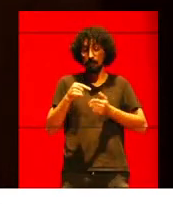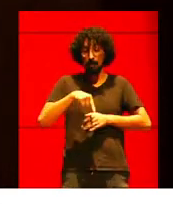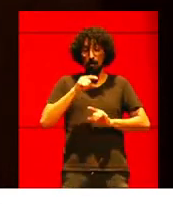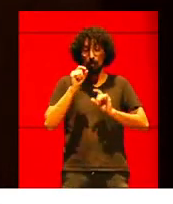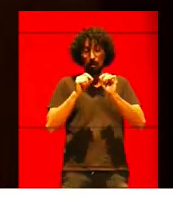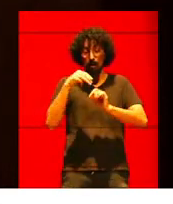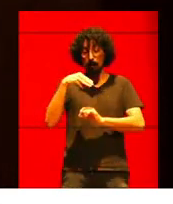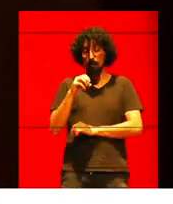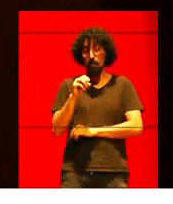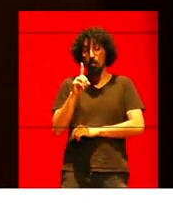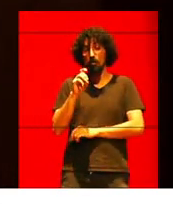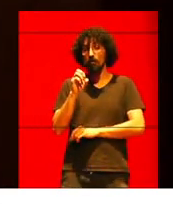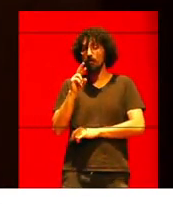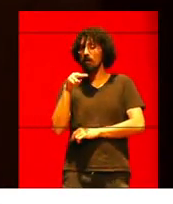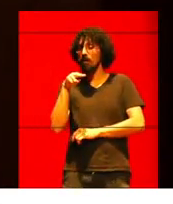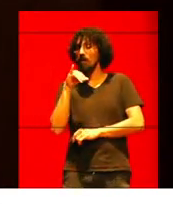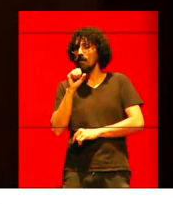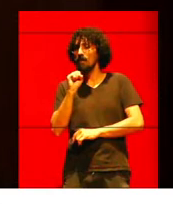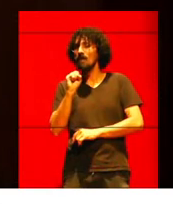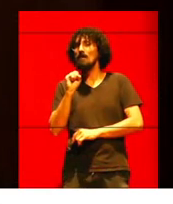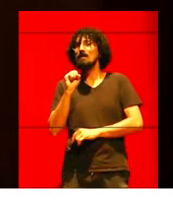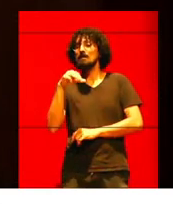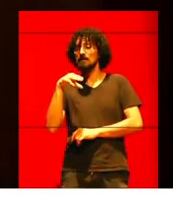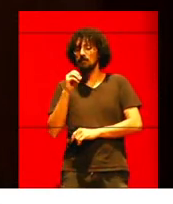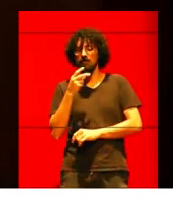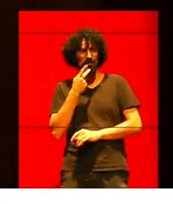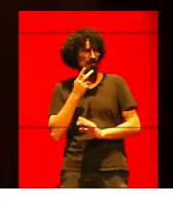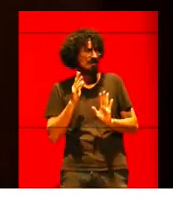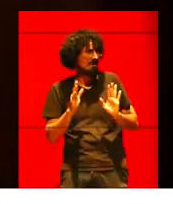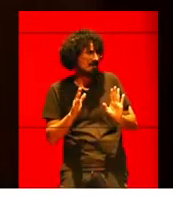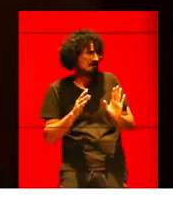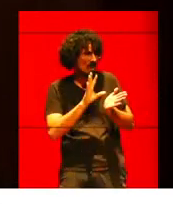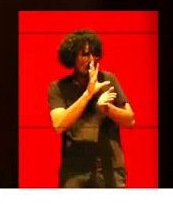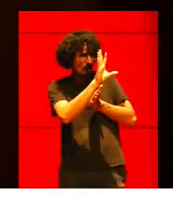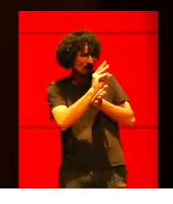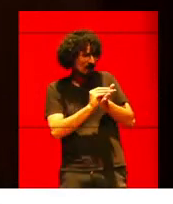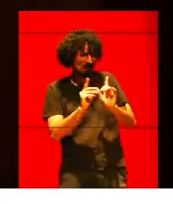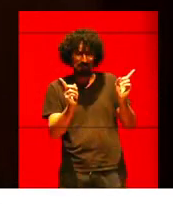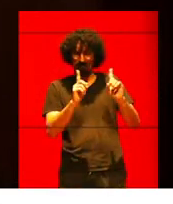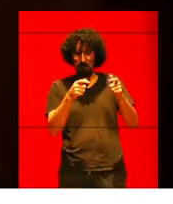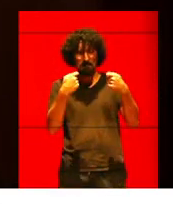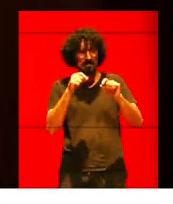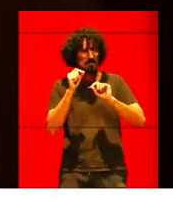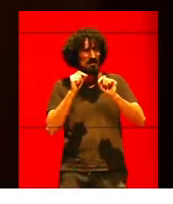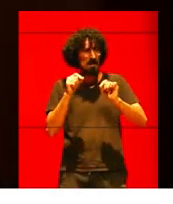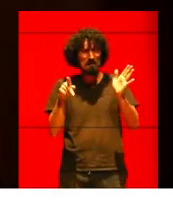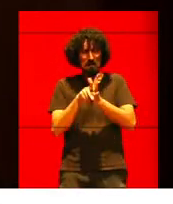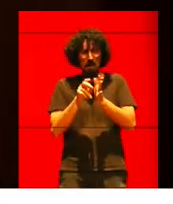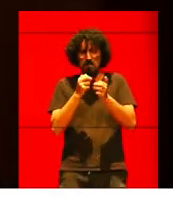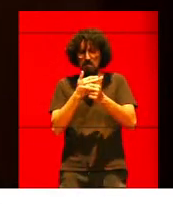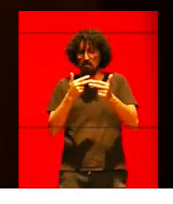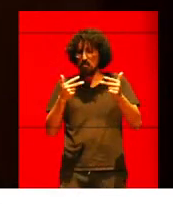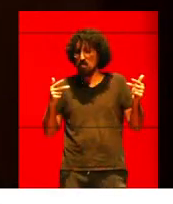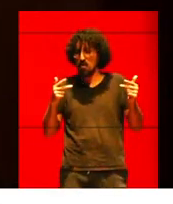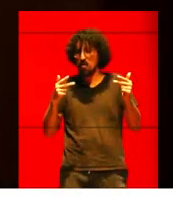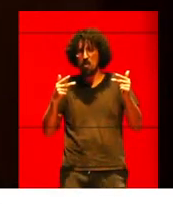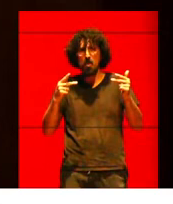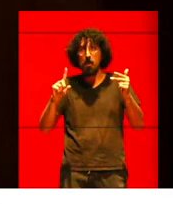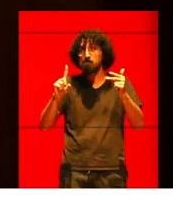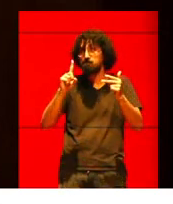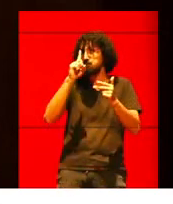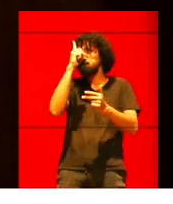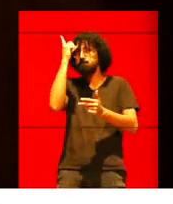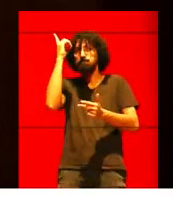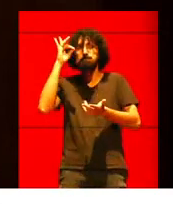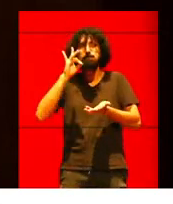dizem, quero originalidade, nada de copiar dos outros. Literatura é